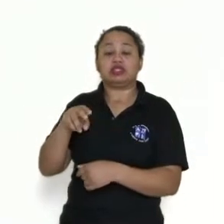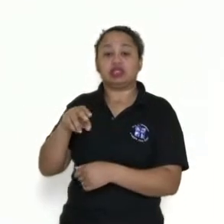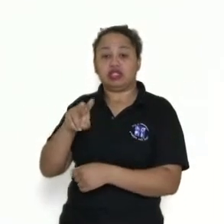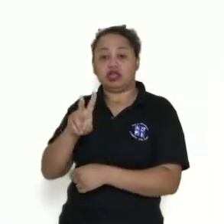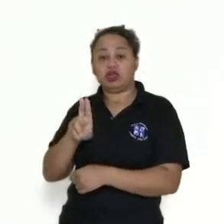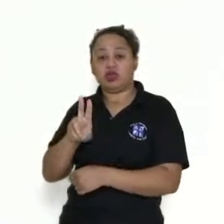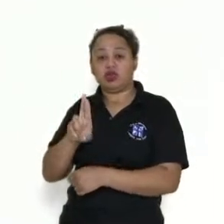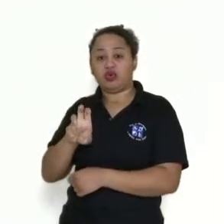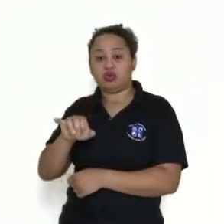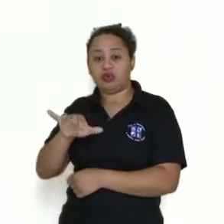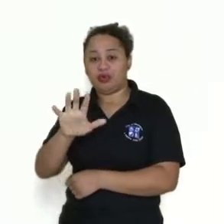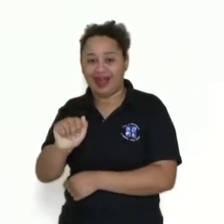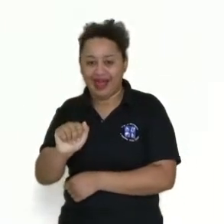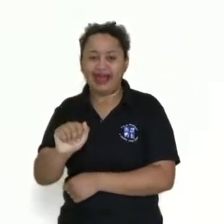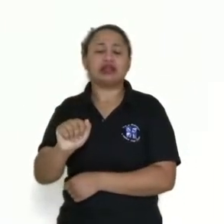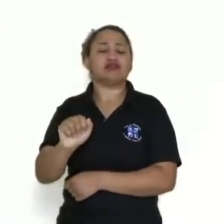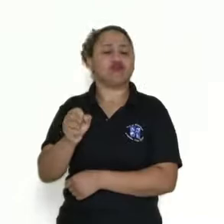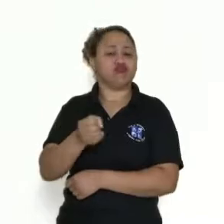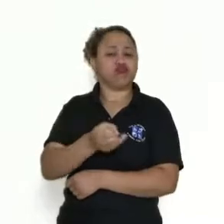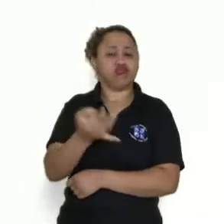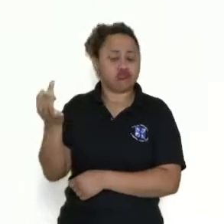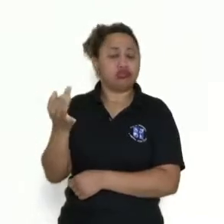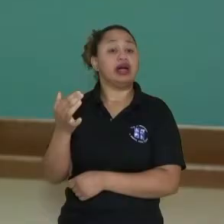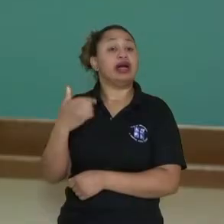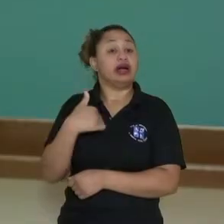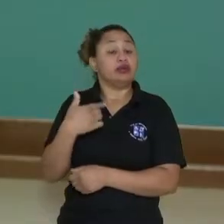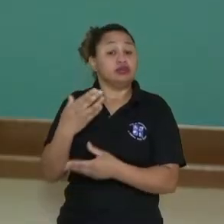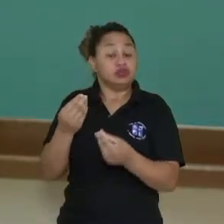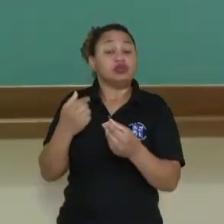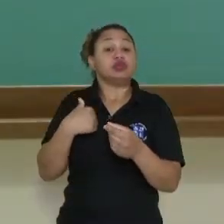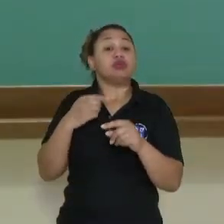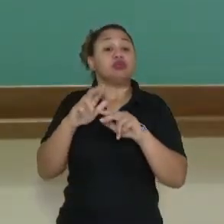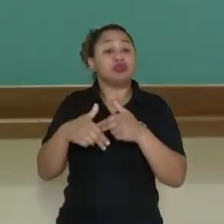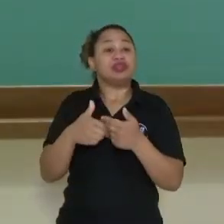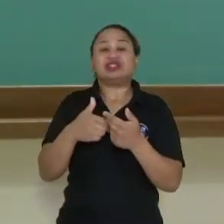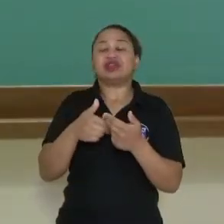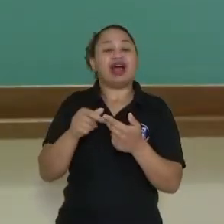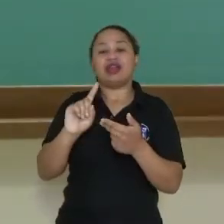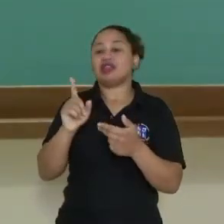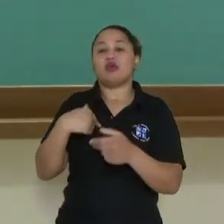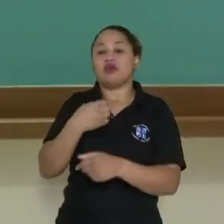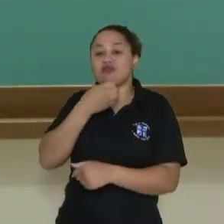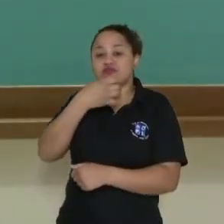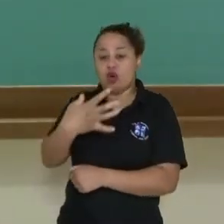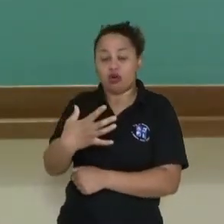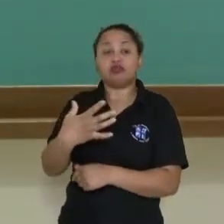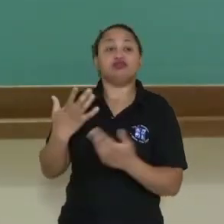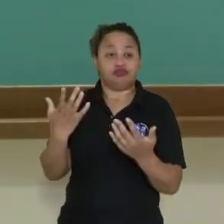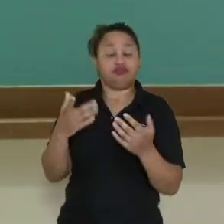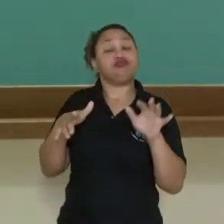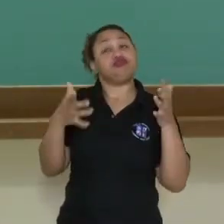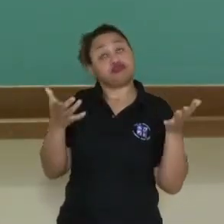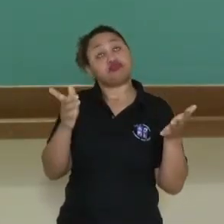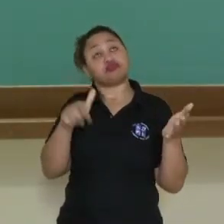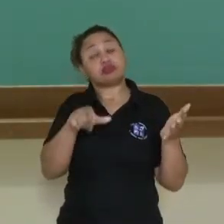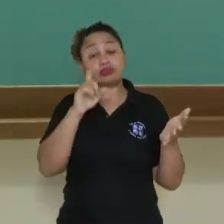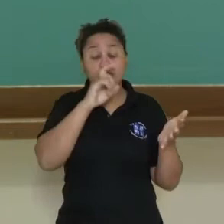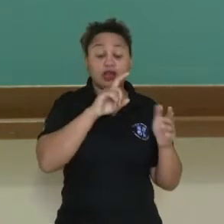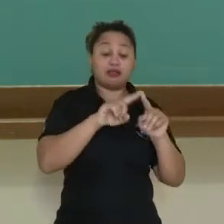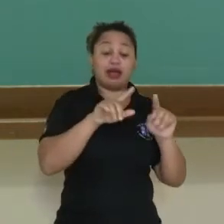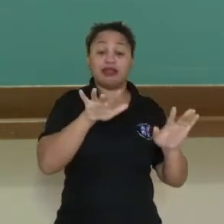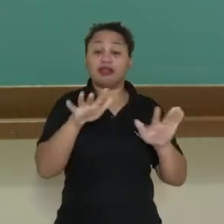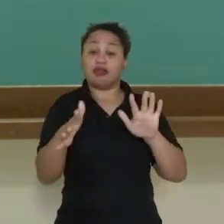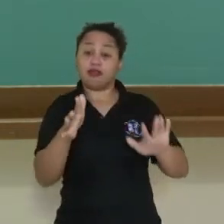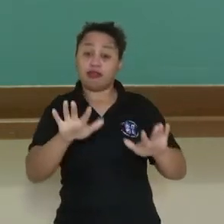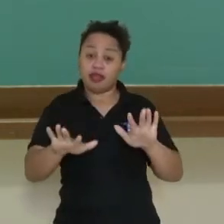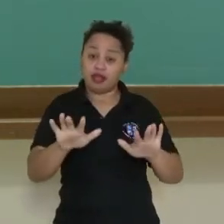de urina, como potássio, também podem gerar efeitos indesejados. Portanto, nesse caso seria fake, mas assim, tem que ver do ponto de vista.